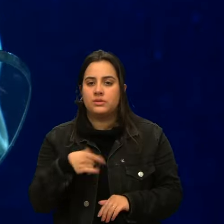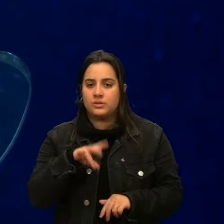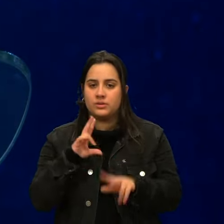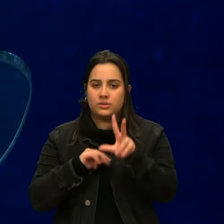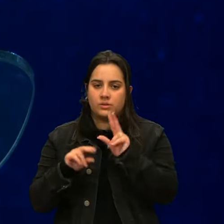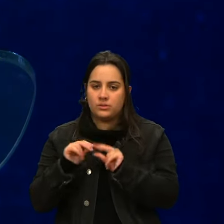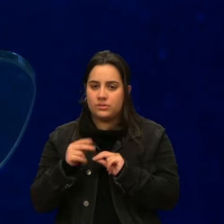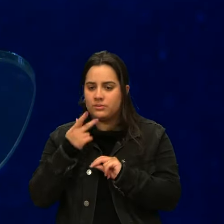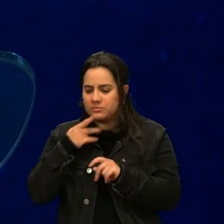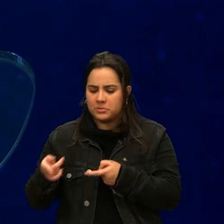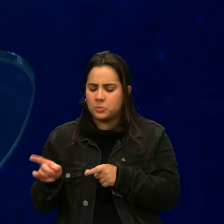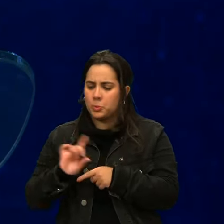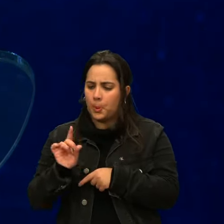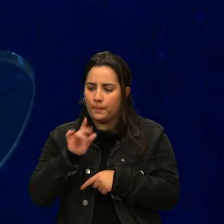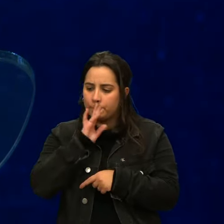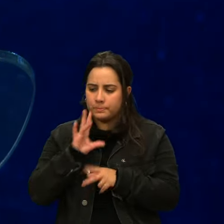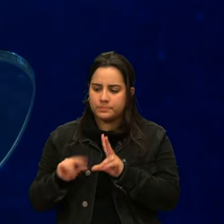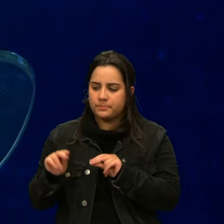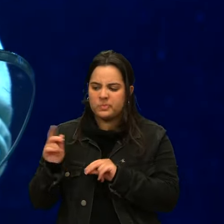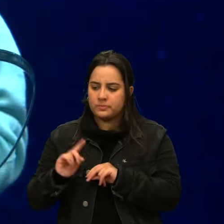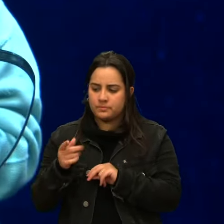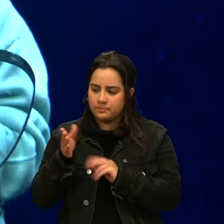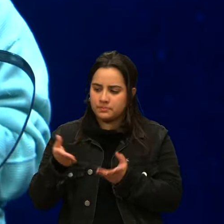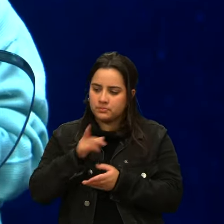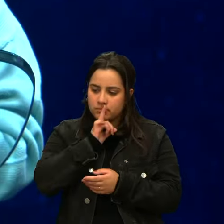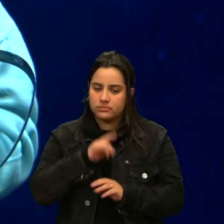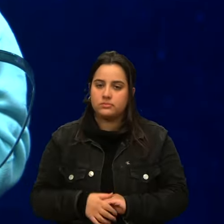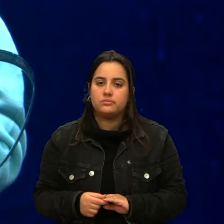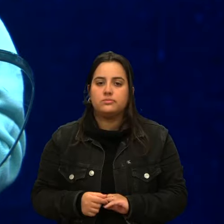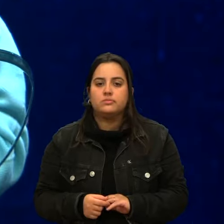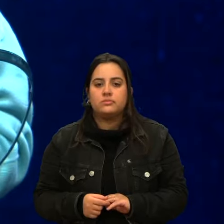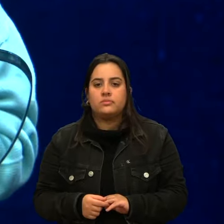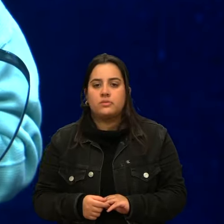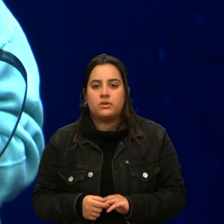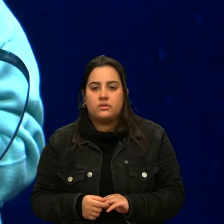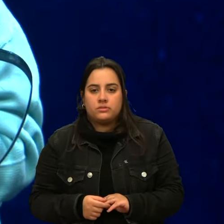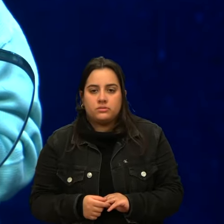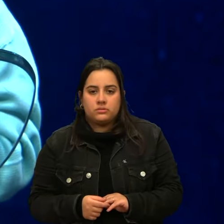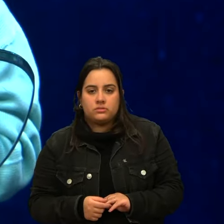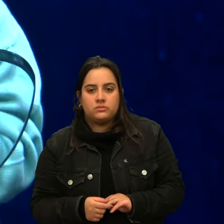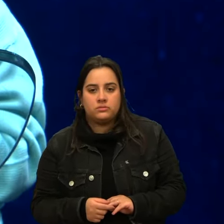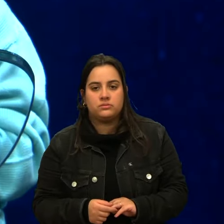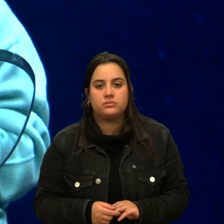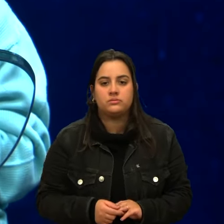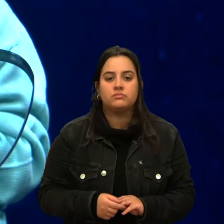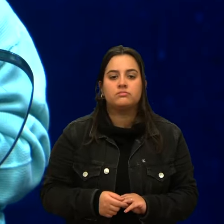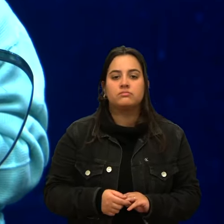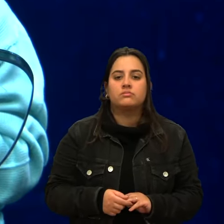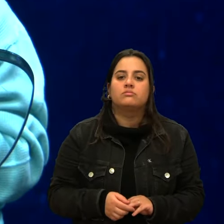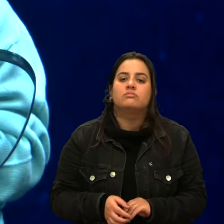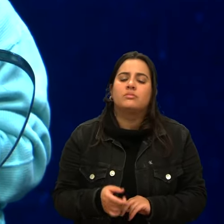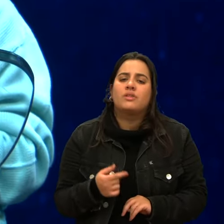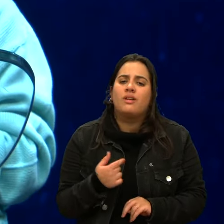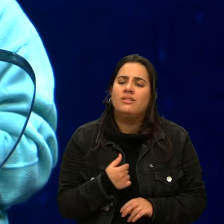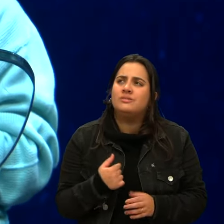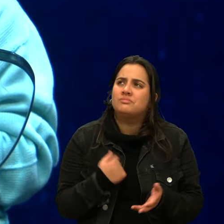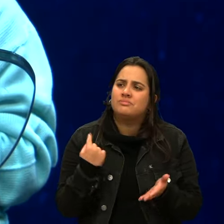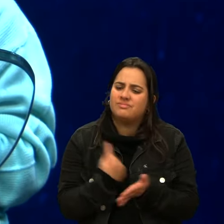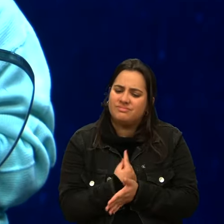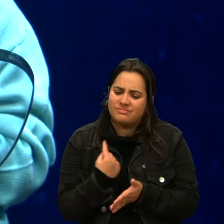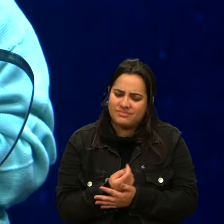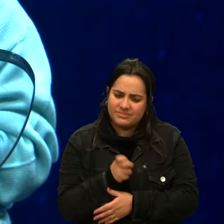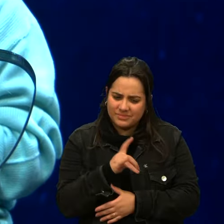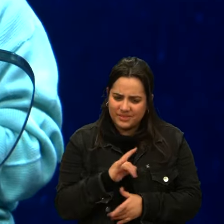fala, cutuca a pessoa do lado, pede para ela fazer silêncio. Ela fala assim, eu me perguntava, valeu a